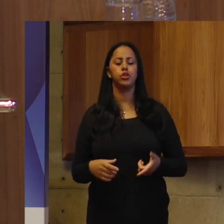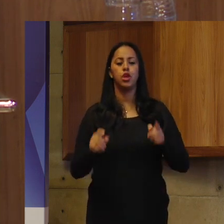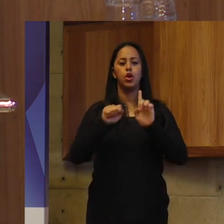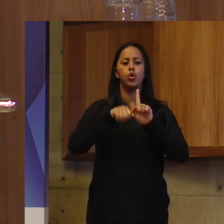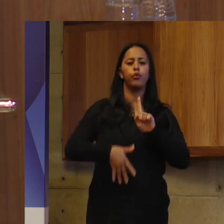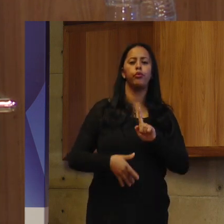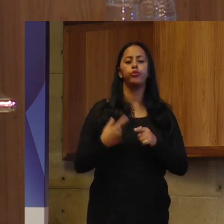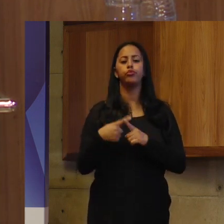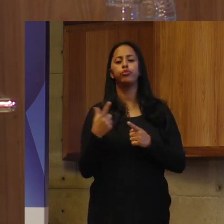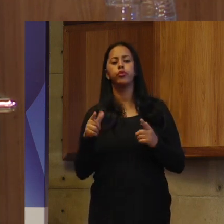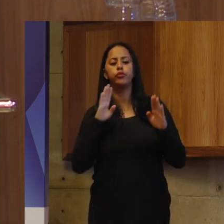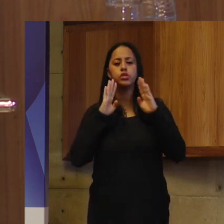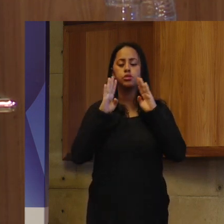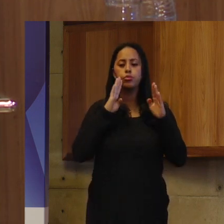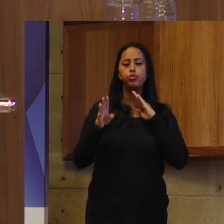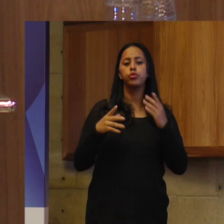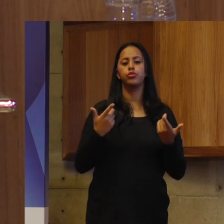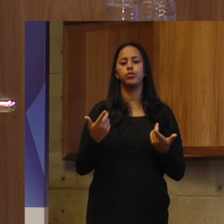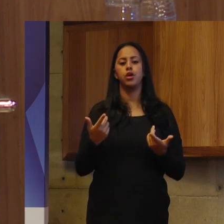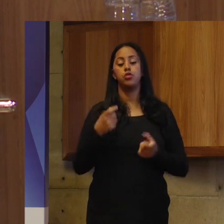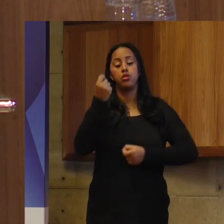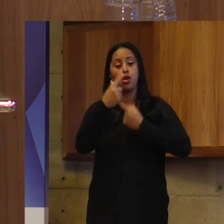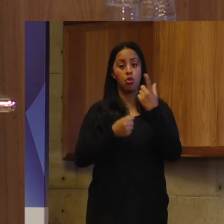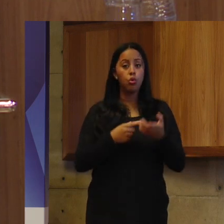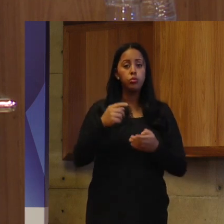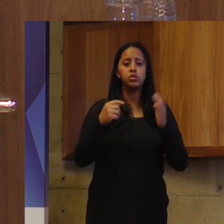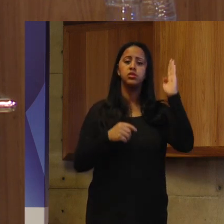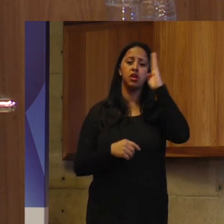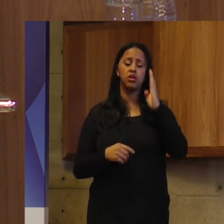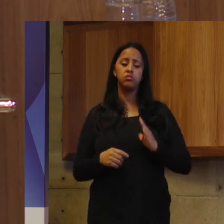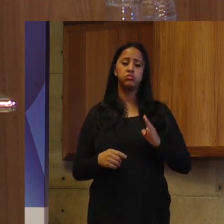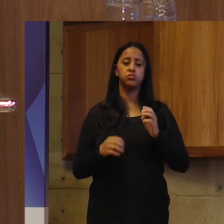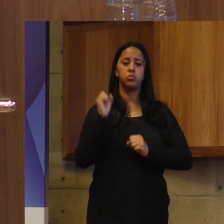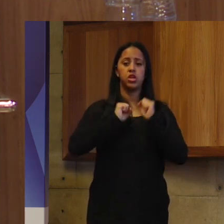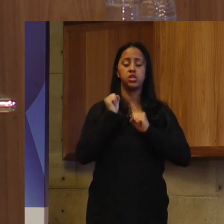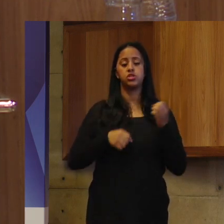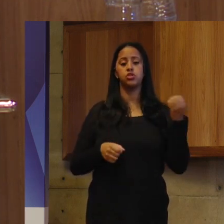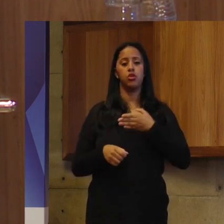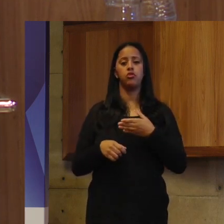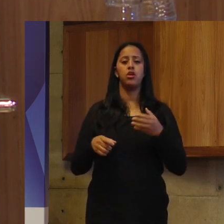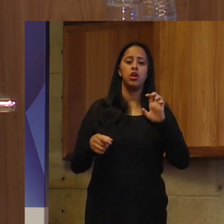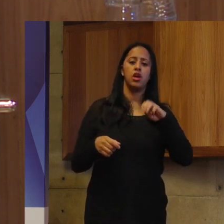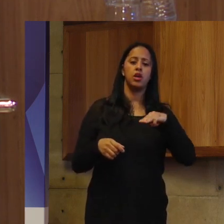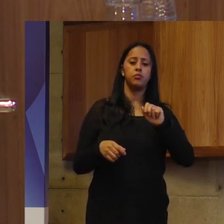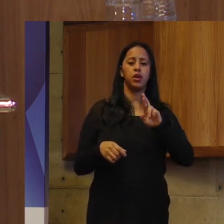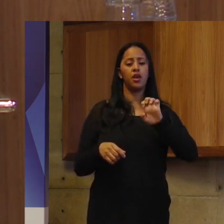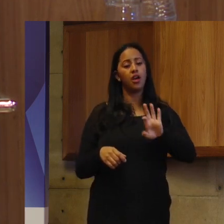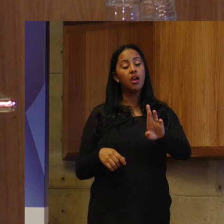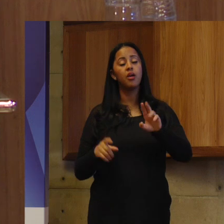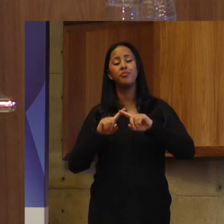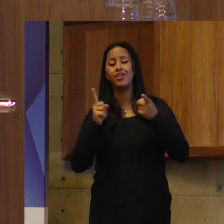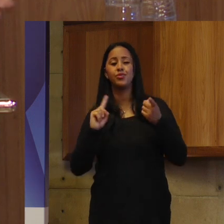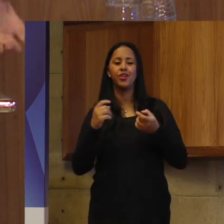tem um Facebook? Por que o Brasil não tem, não é sério? Nós temos algumas empresas inovadoras, fomos capazes de criar a Embraer, fomos capazes de criar o WEG, mas